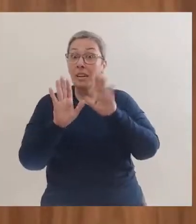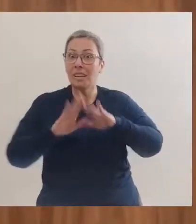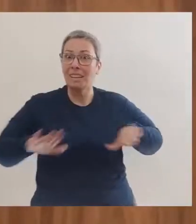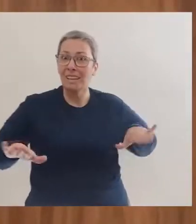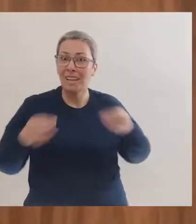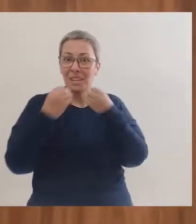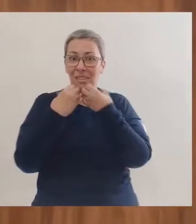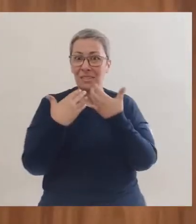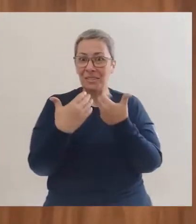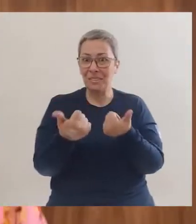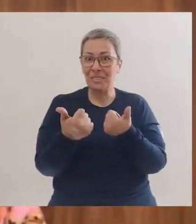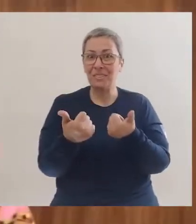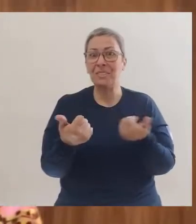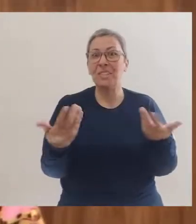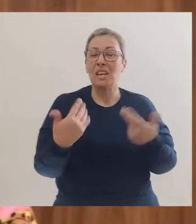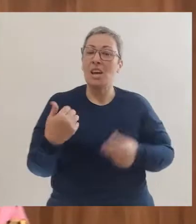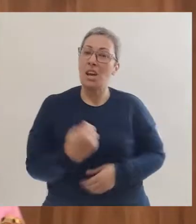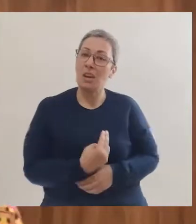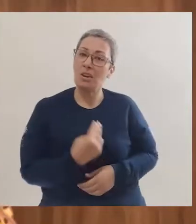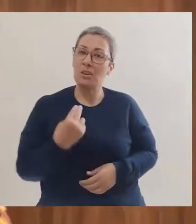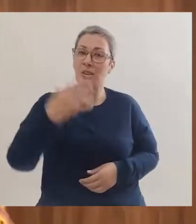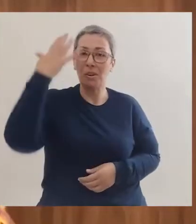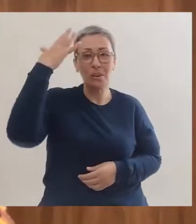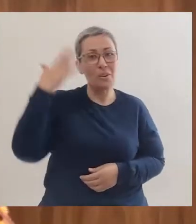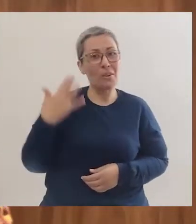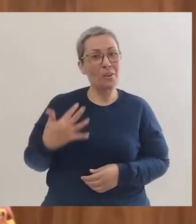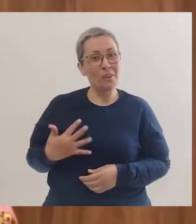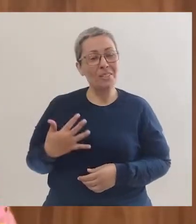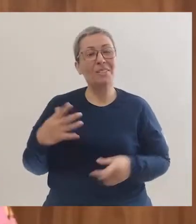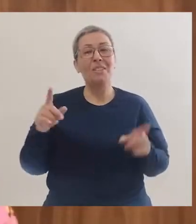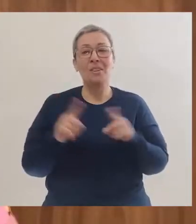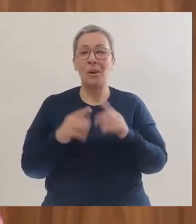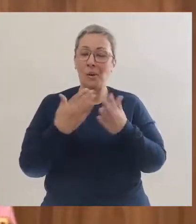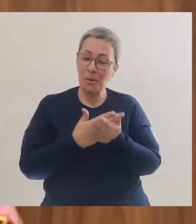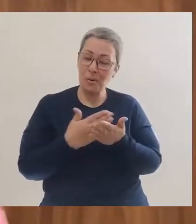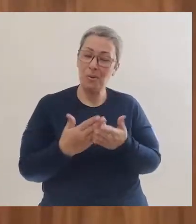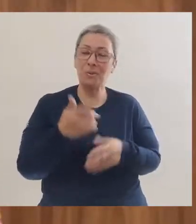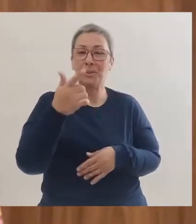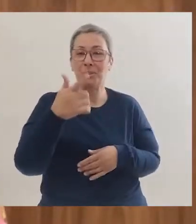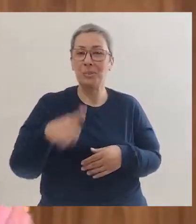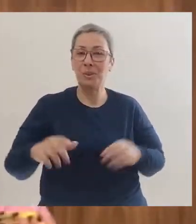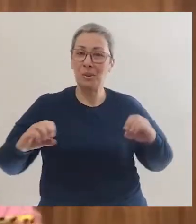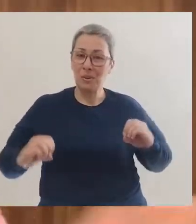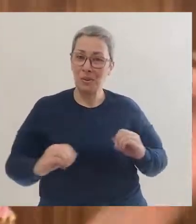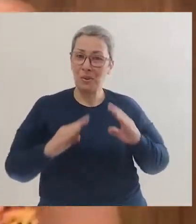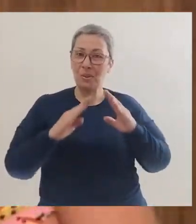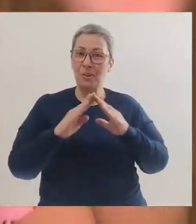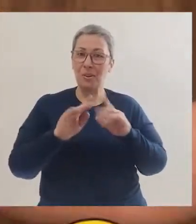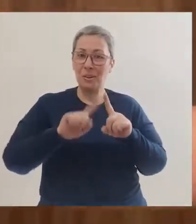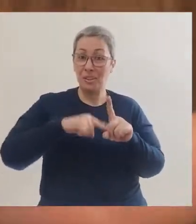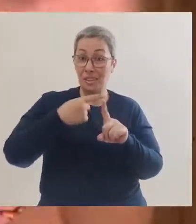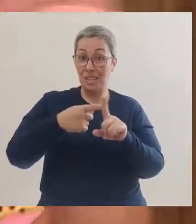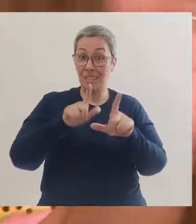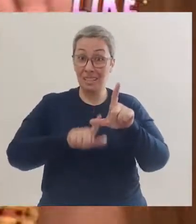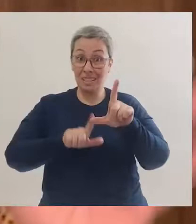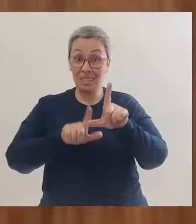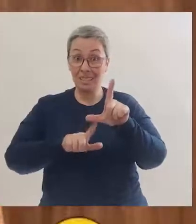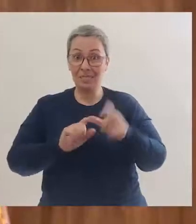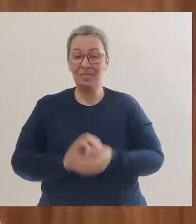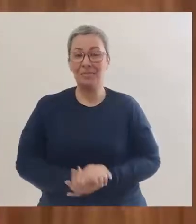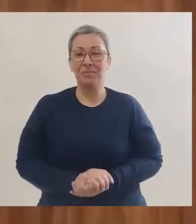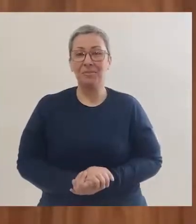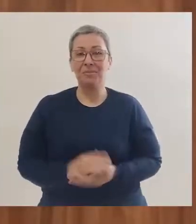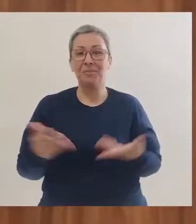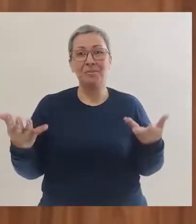crianças, tudo bem com vocês? Eu sou a professora Thalita e está começando mais um programa Além das